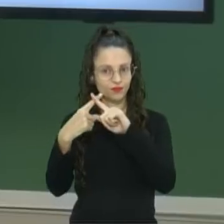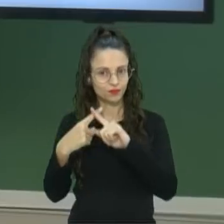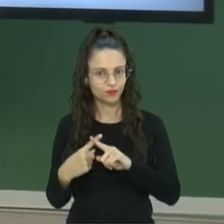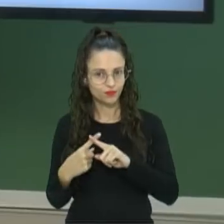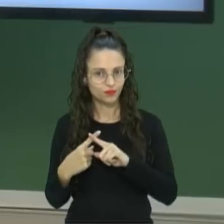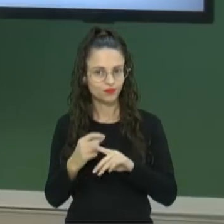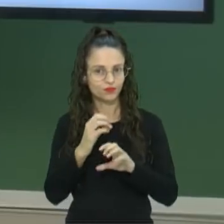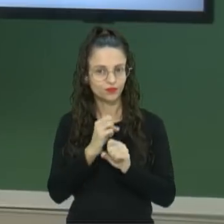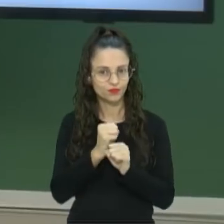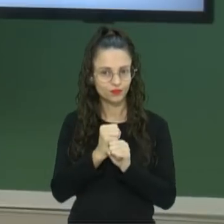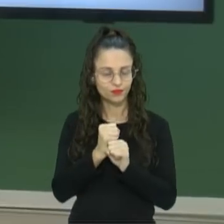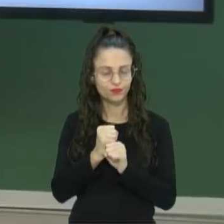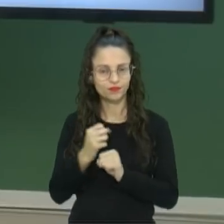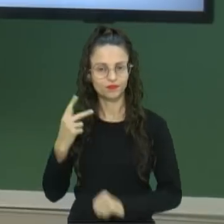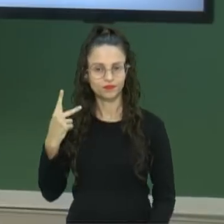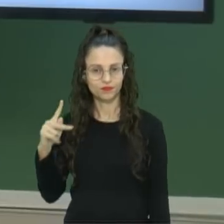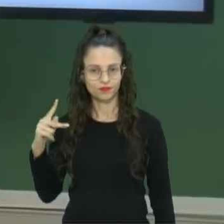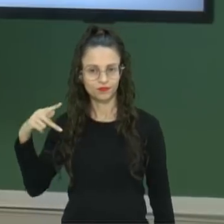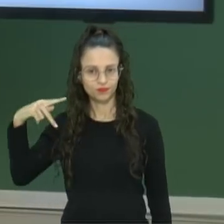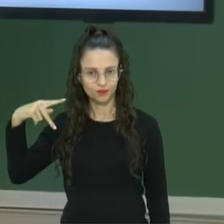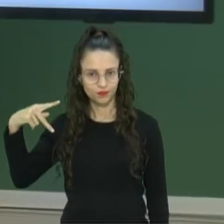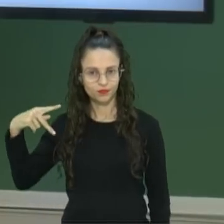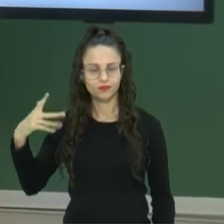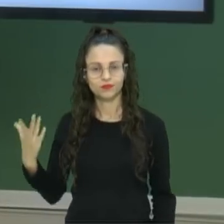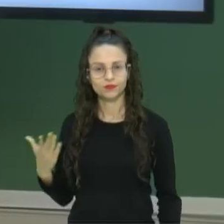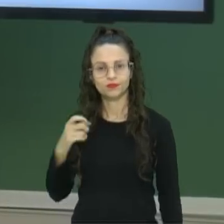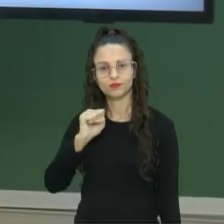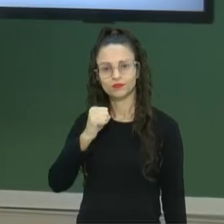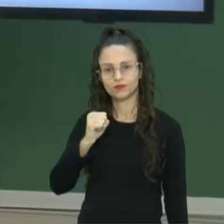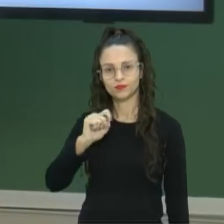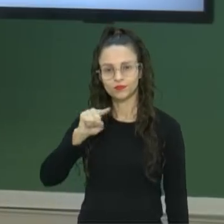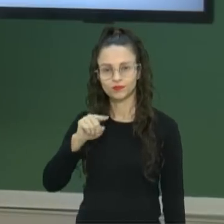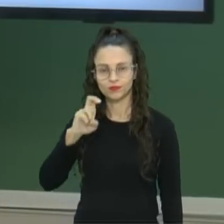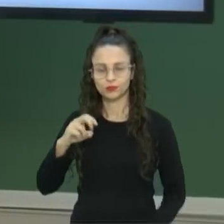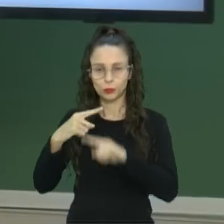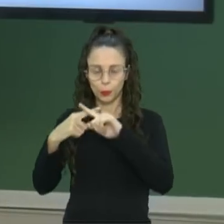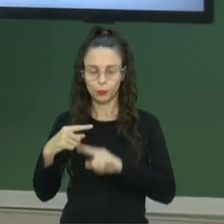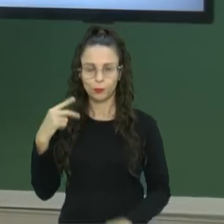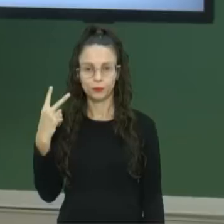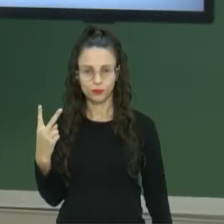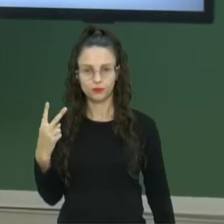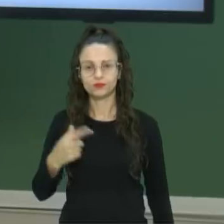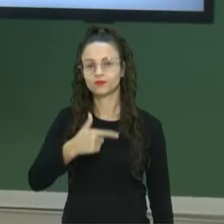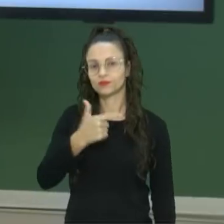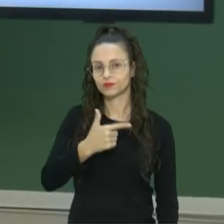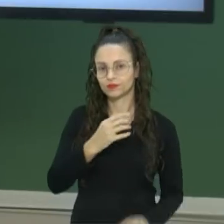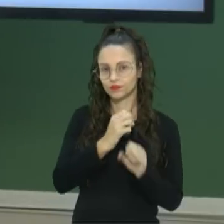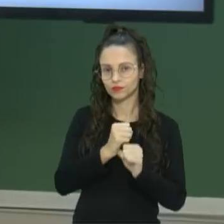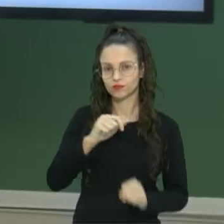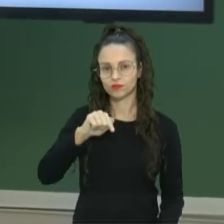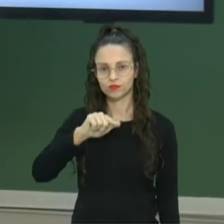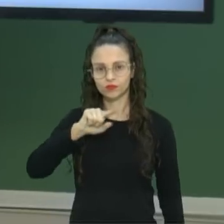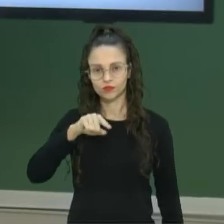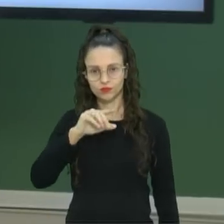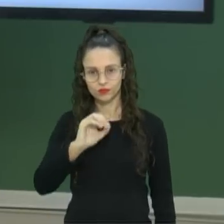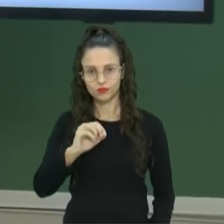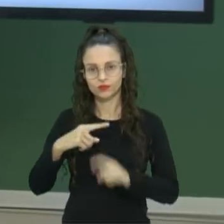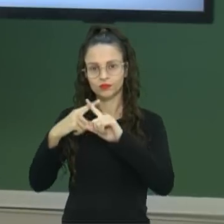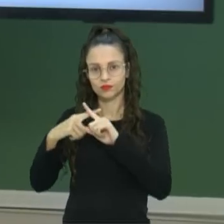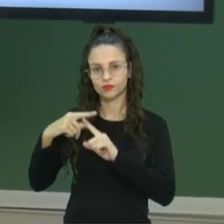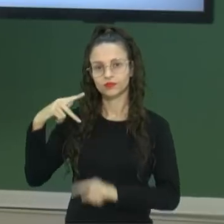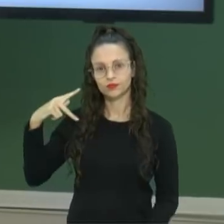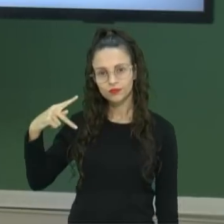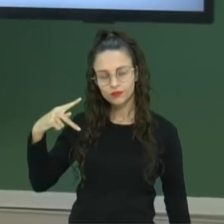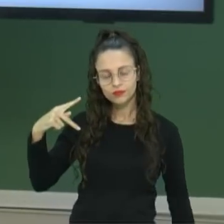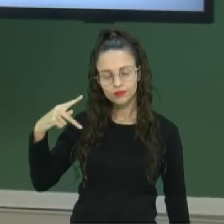a nota pelo seu peso. Então, ó, 8,5 vezes 2. Segunda nota, ele tirou 7. 7 vezes o